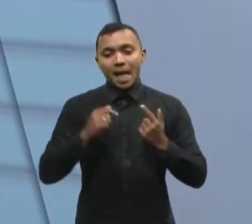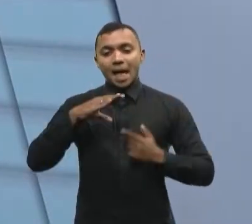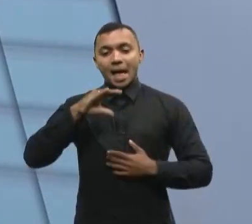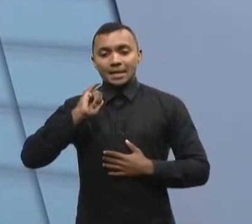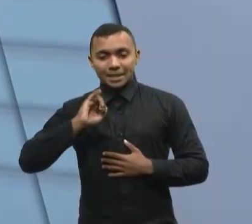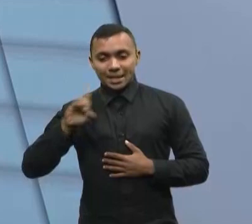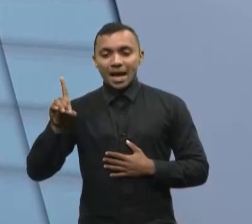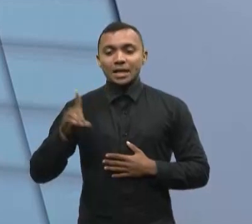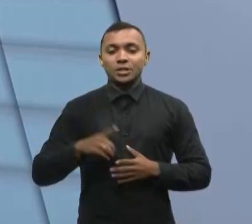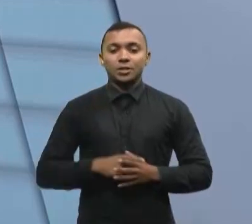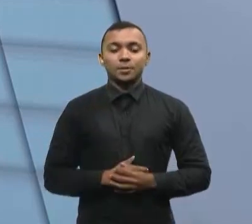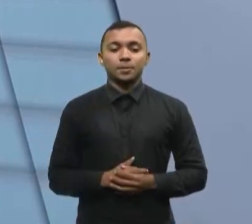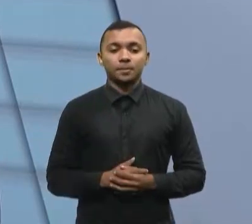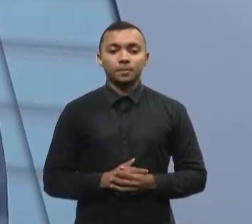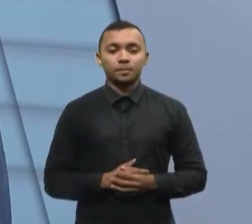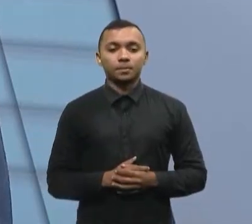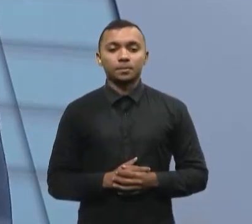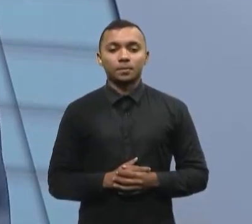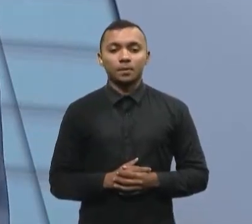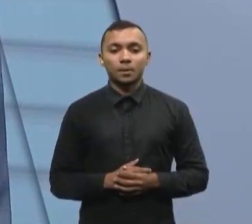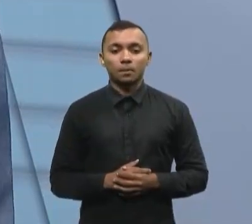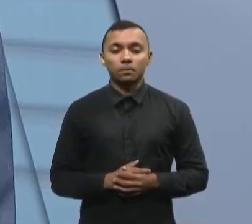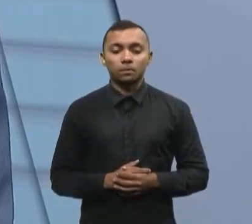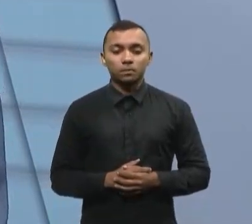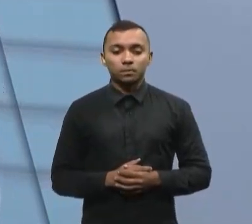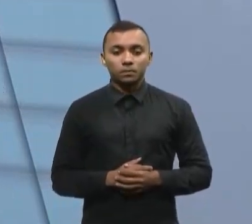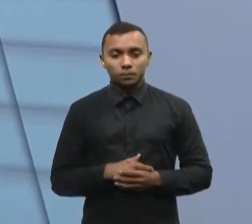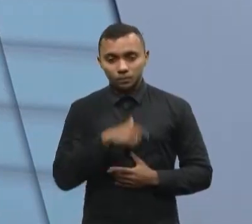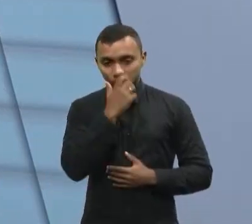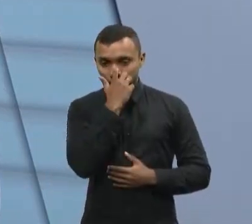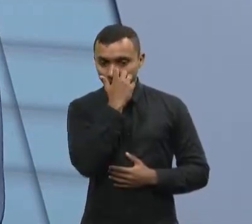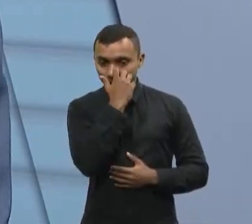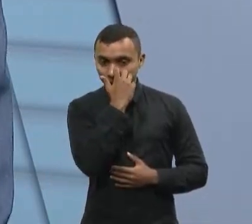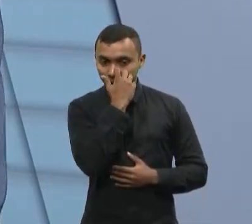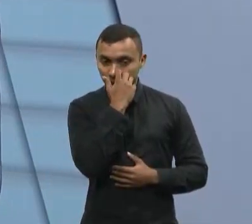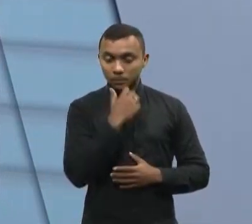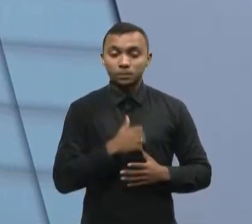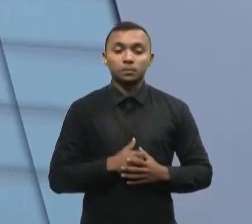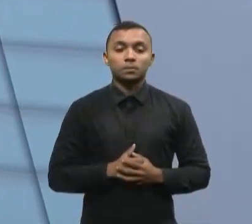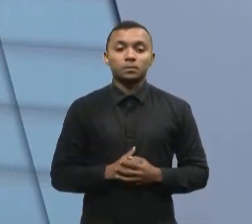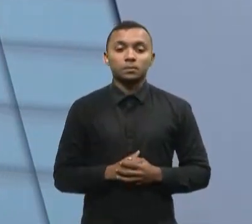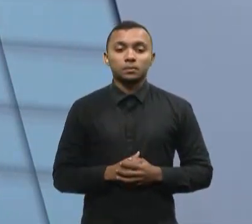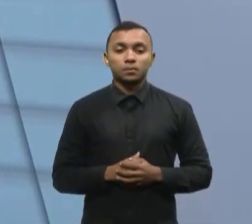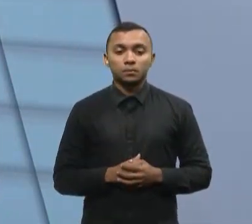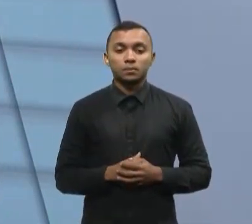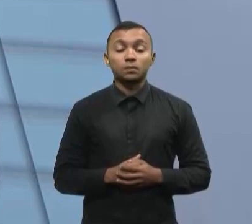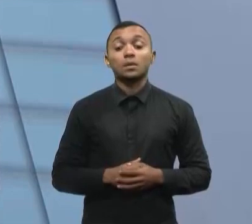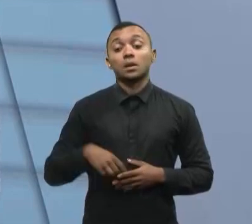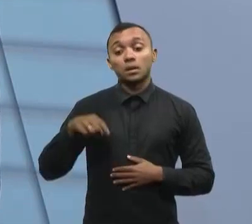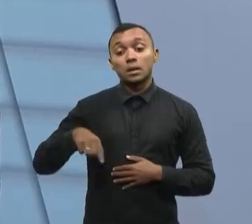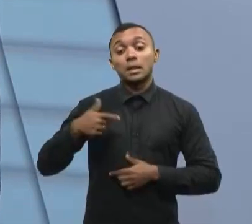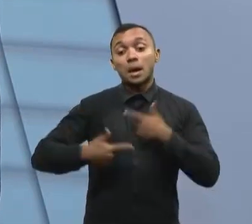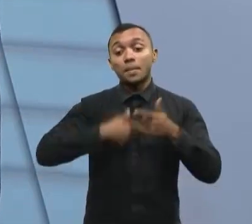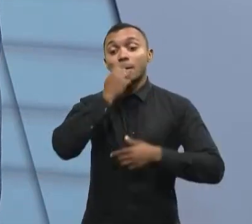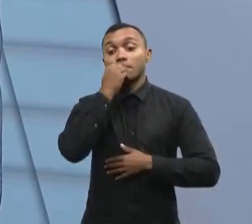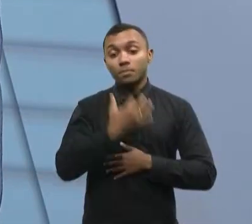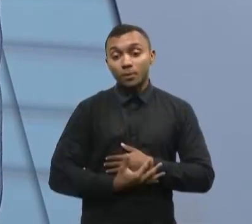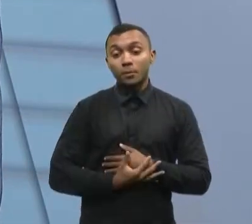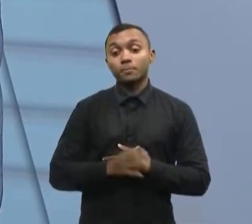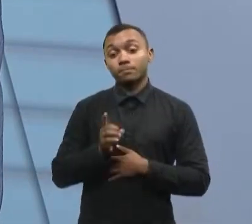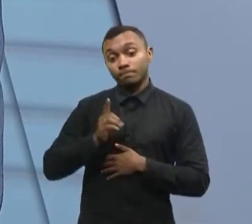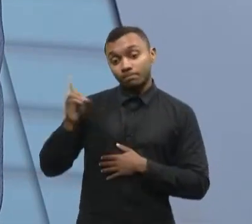esse relato aqui do doutor André, importantíssimo. Eu posso até citar aqui um trabalho maravilhoso que o IPRED faz, só que